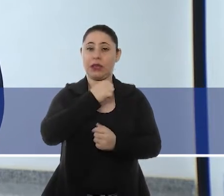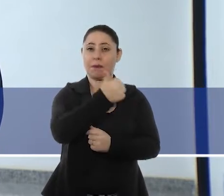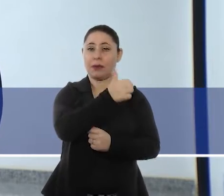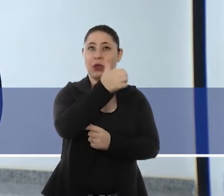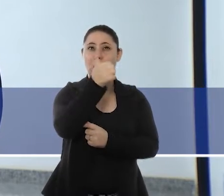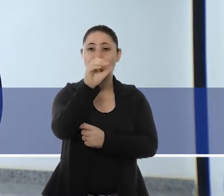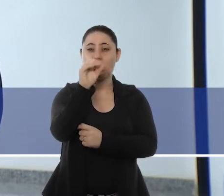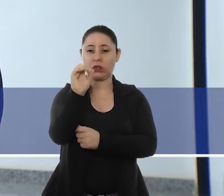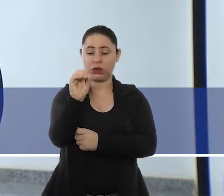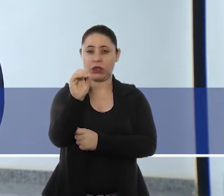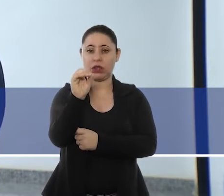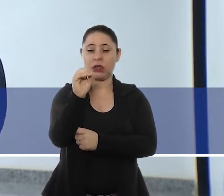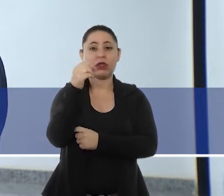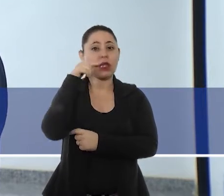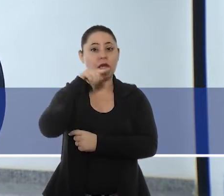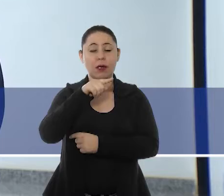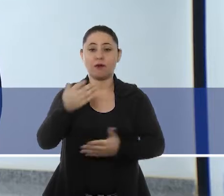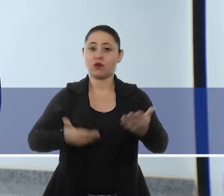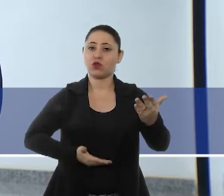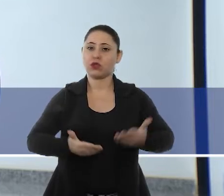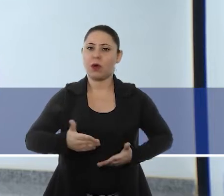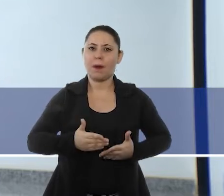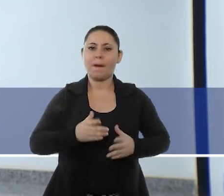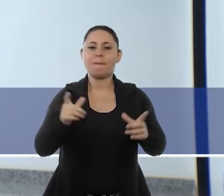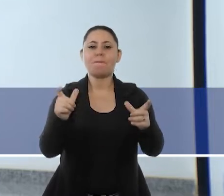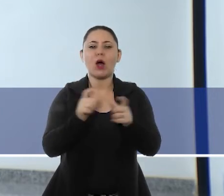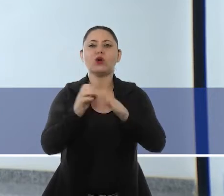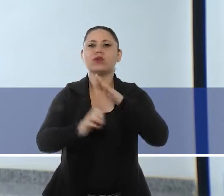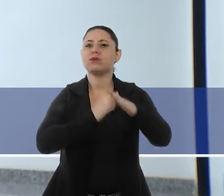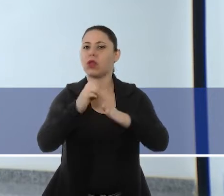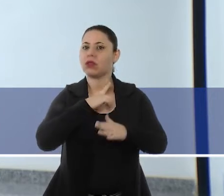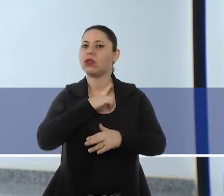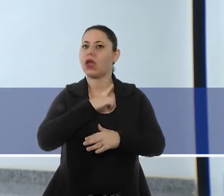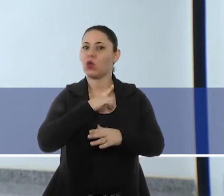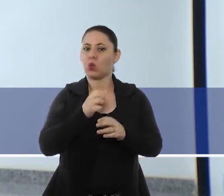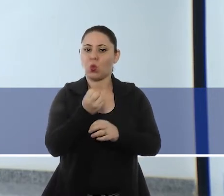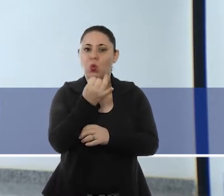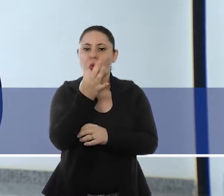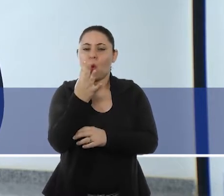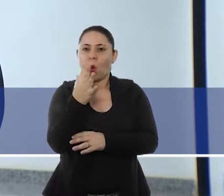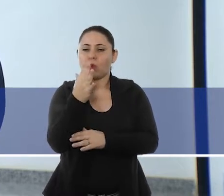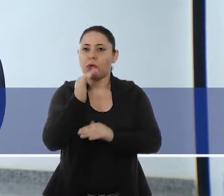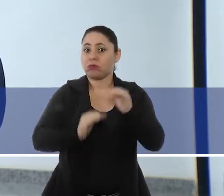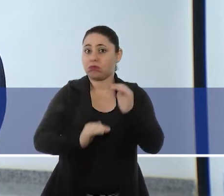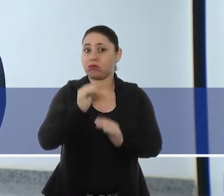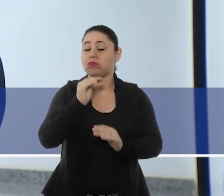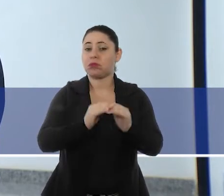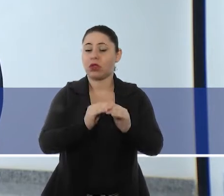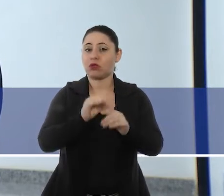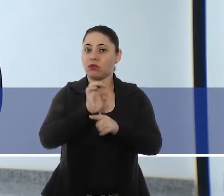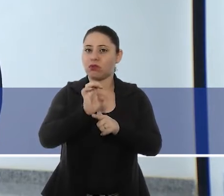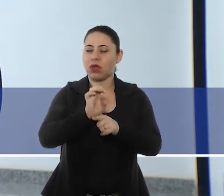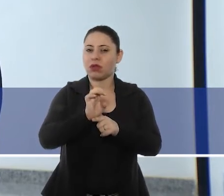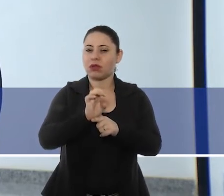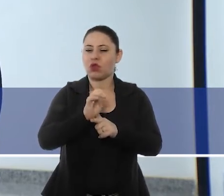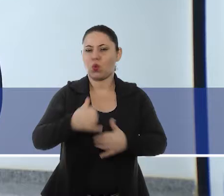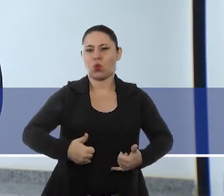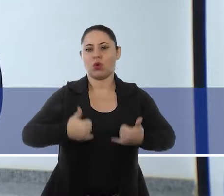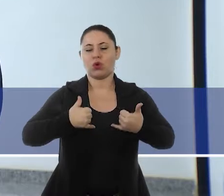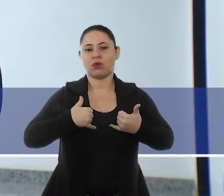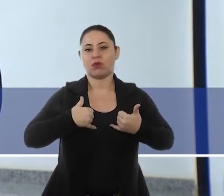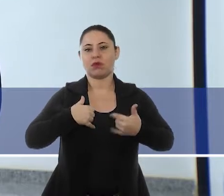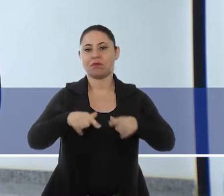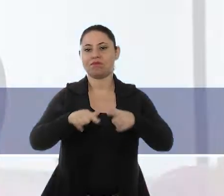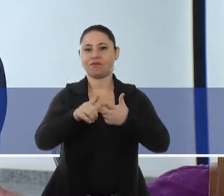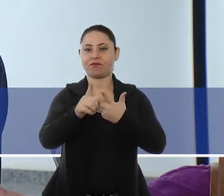1.100 funcionários, é uma empresa de 1.100 funcionários. Poucas empresas têm 1.100 funcionários no nosso estado e a gente tem muito orgulho de trabalhar aqui